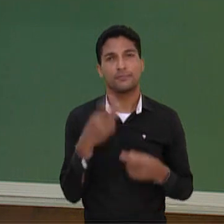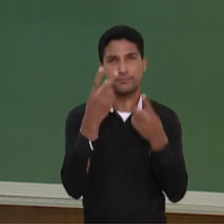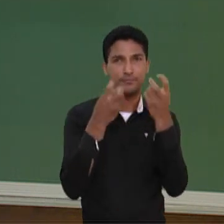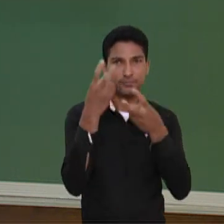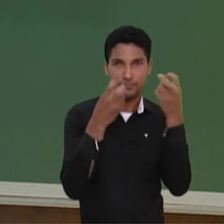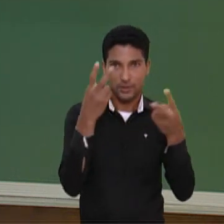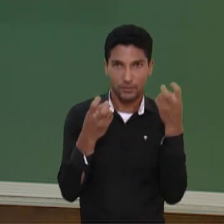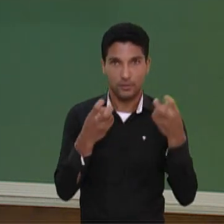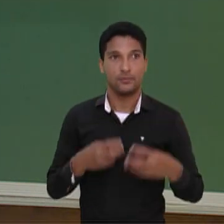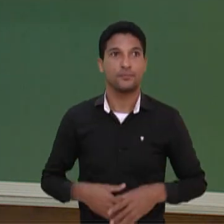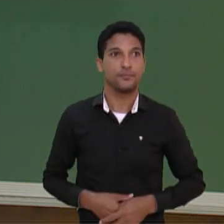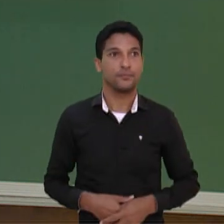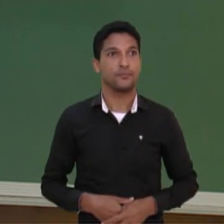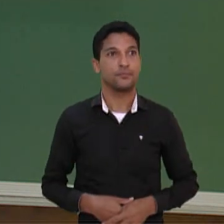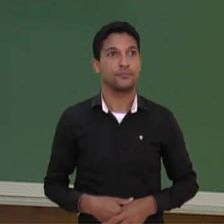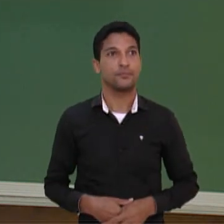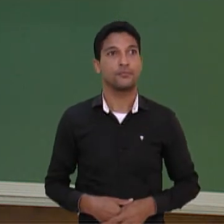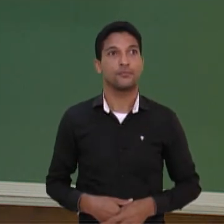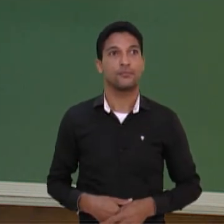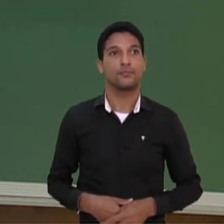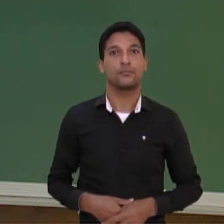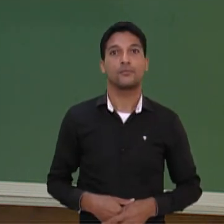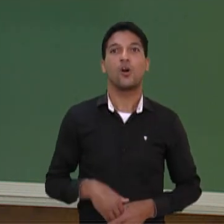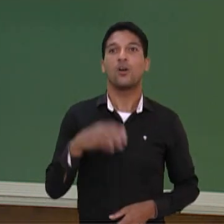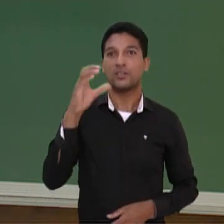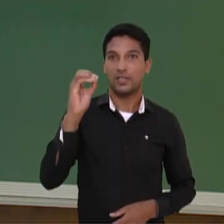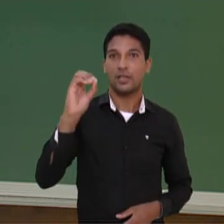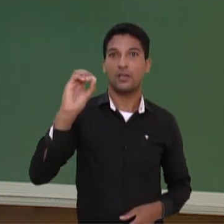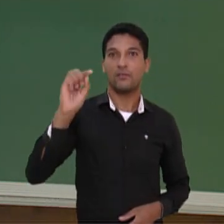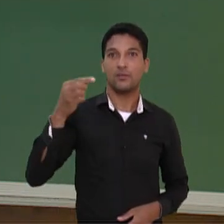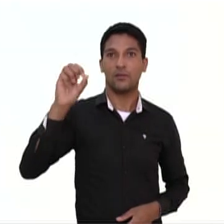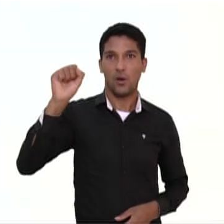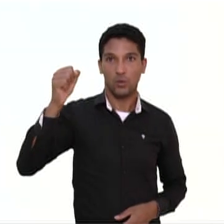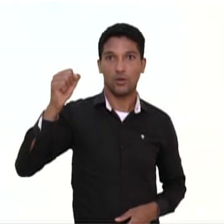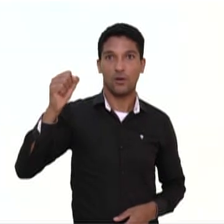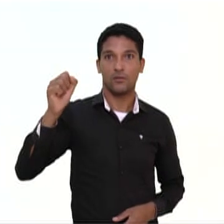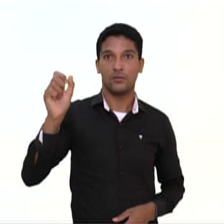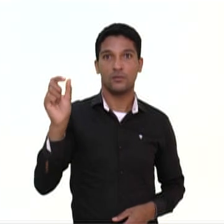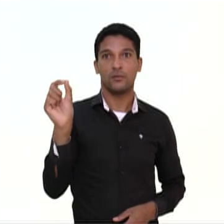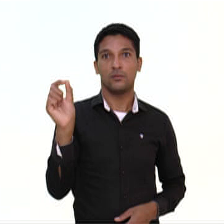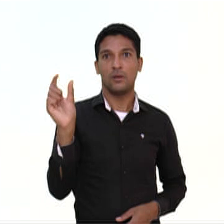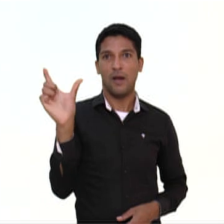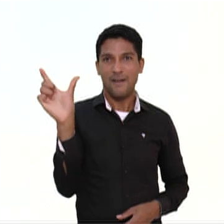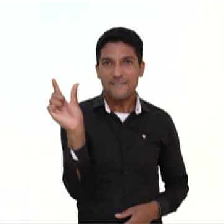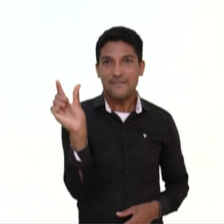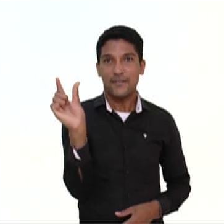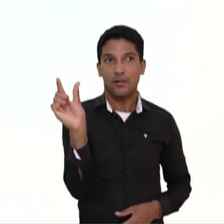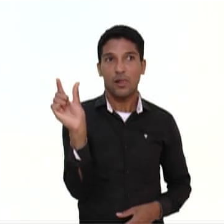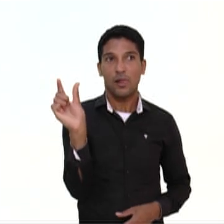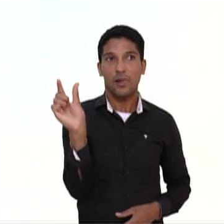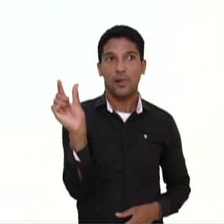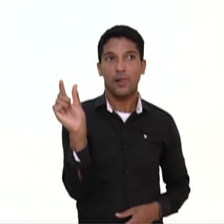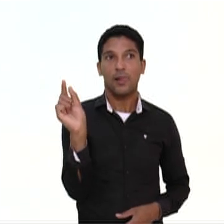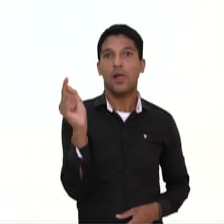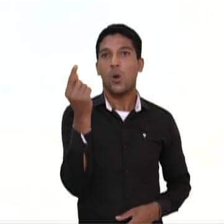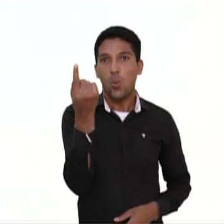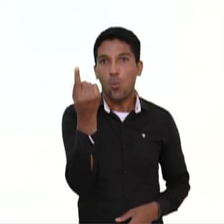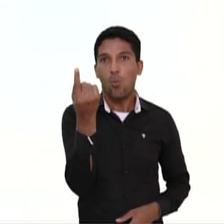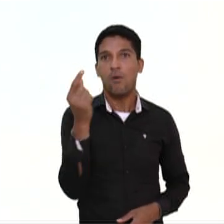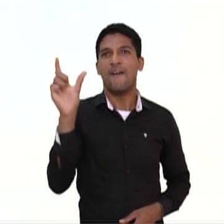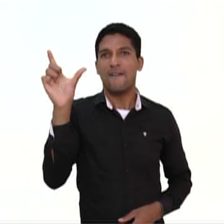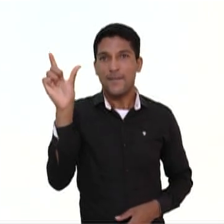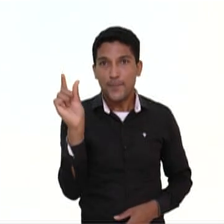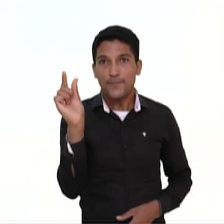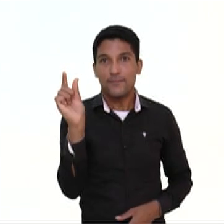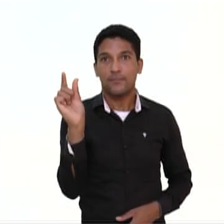Aumentei para 0,8 aqui, ó. Mais um pouquinho. Para 1. Fechou mais. Agora eu vou